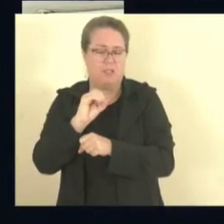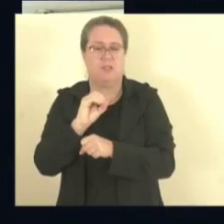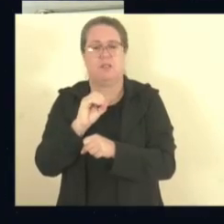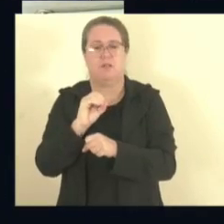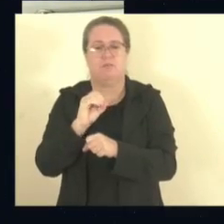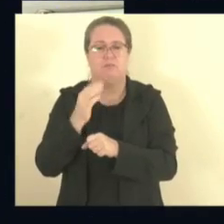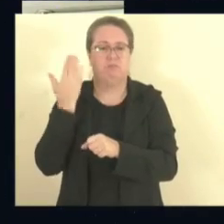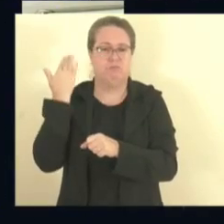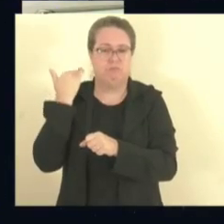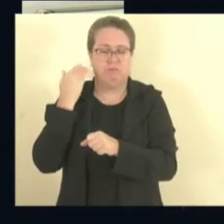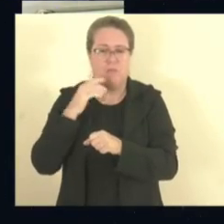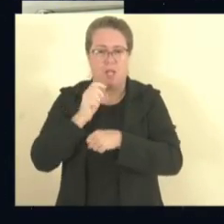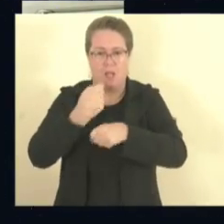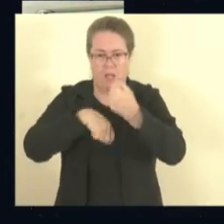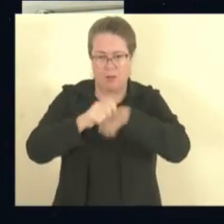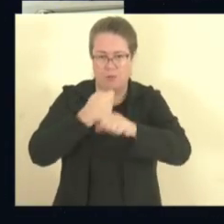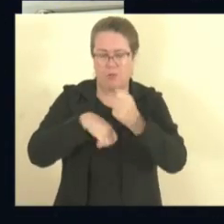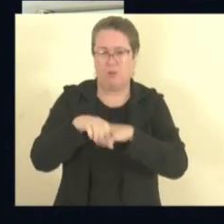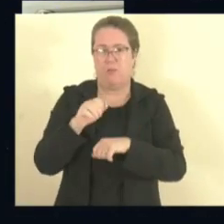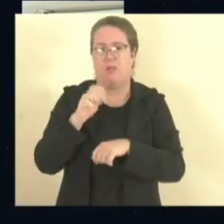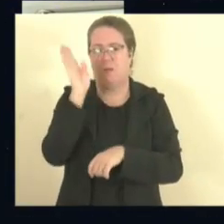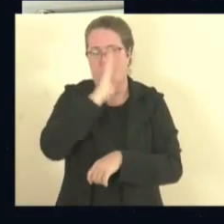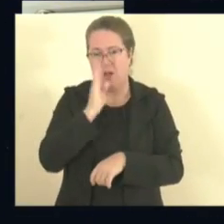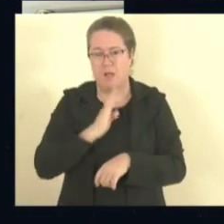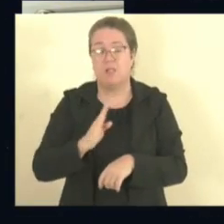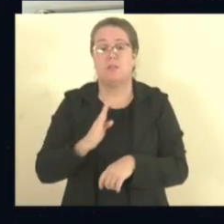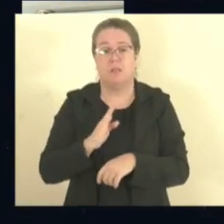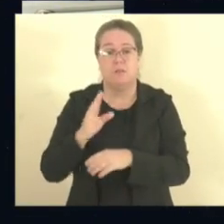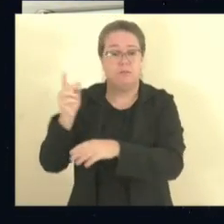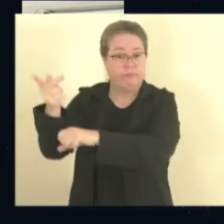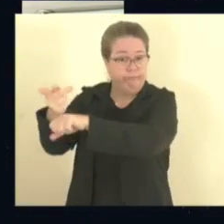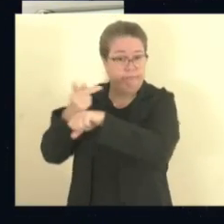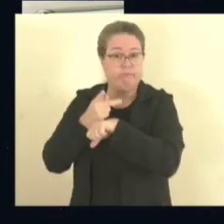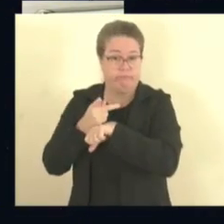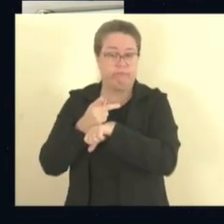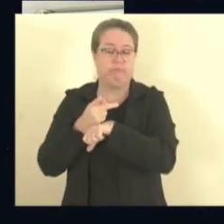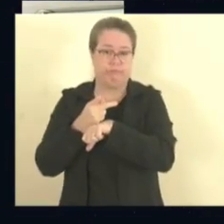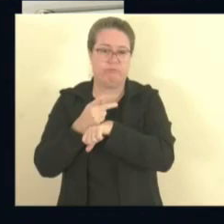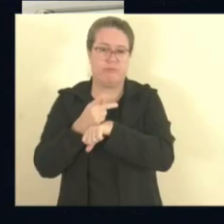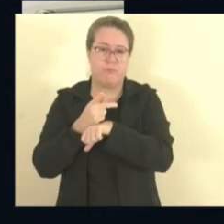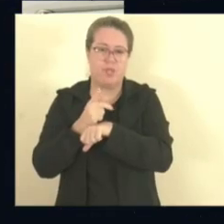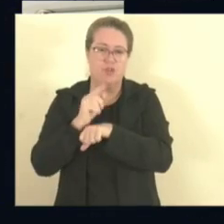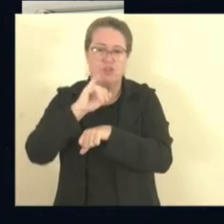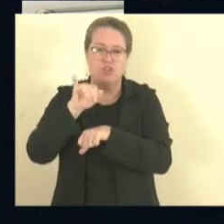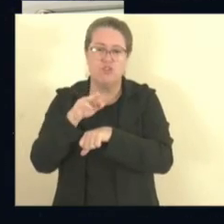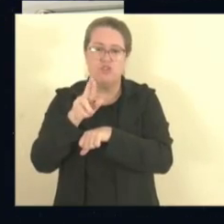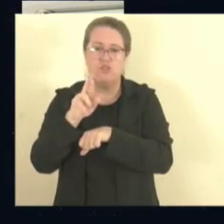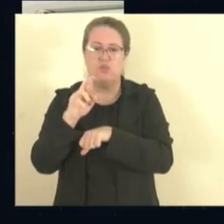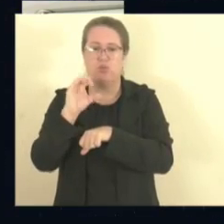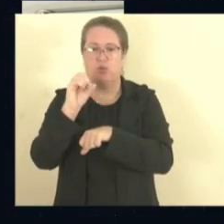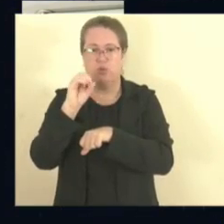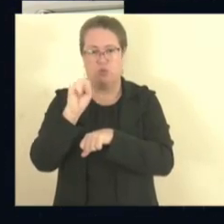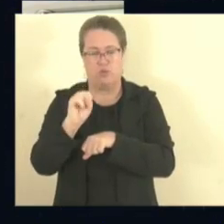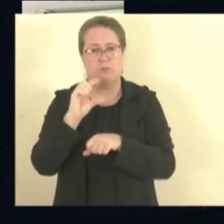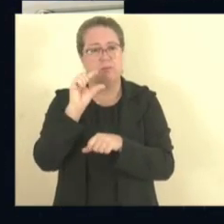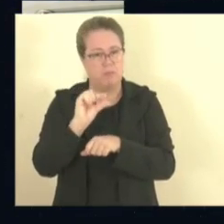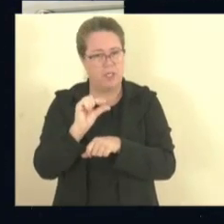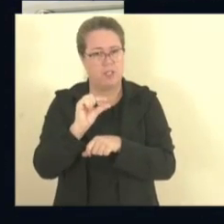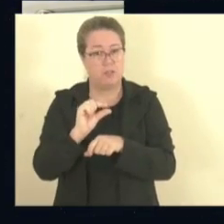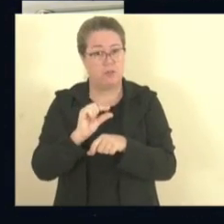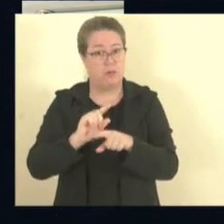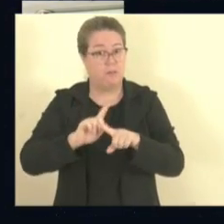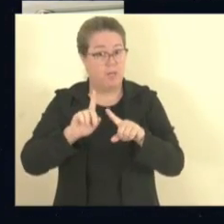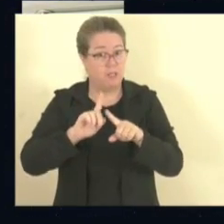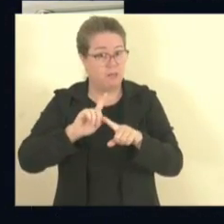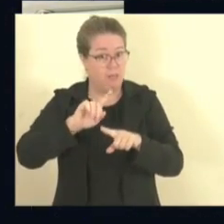contraiu empréstimos a juros baixos. E o resultado é que depois tivemos, após a crise do petróleo, chegamos aos anos 80,